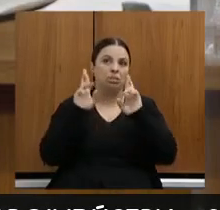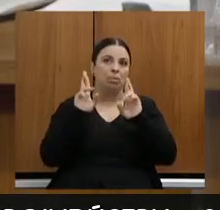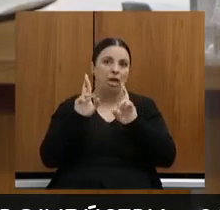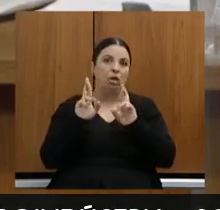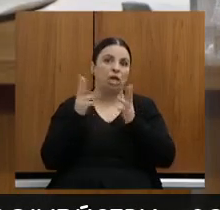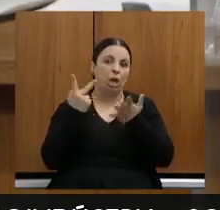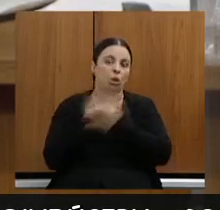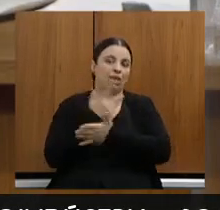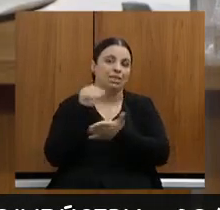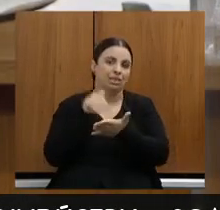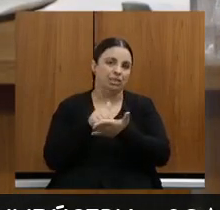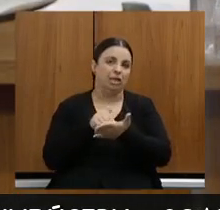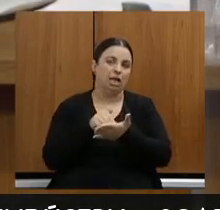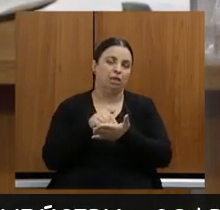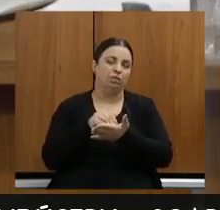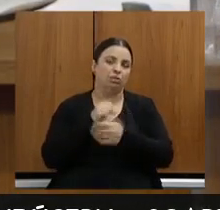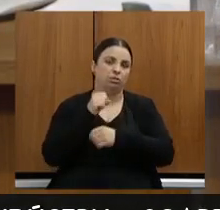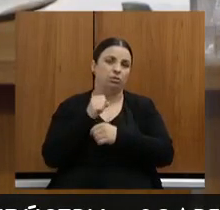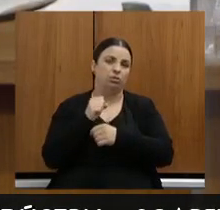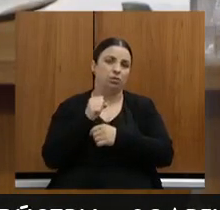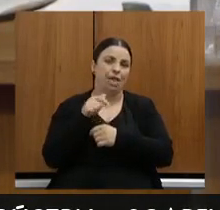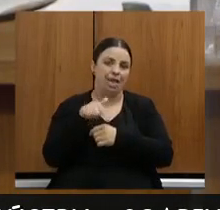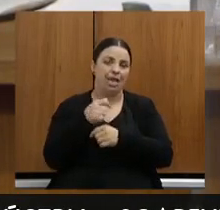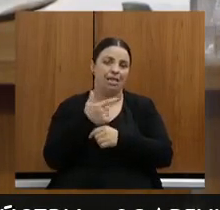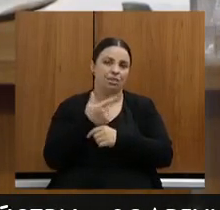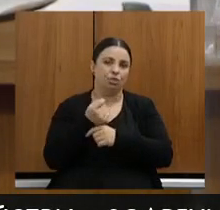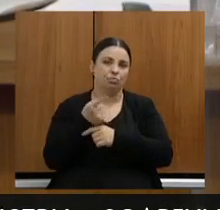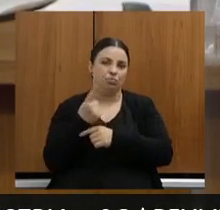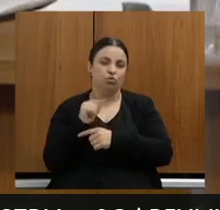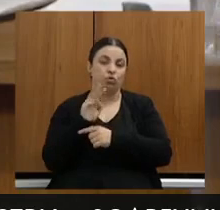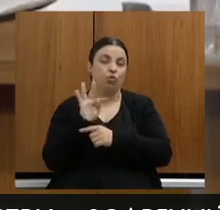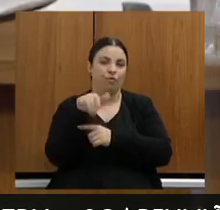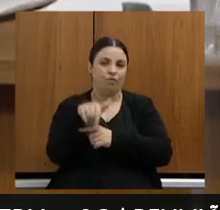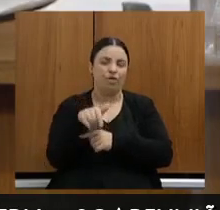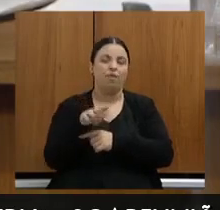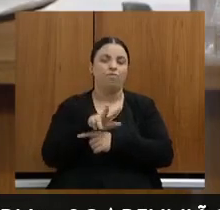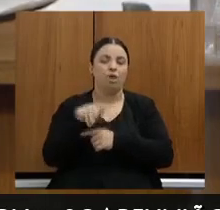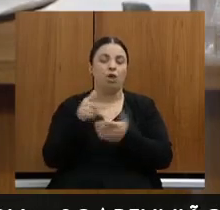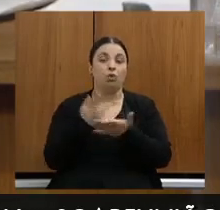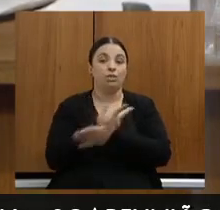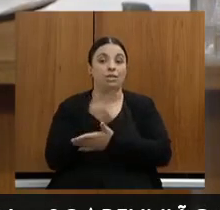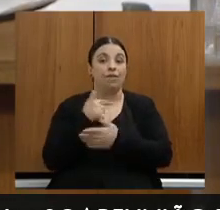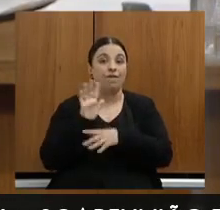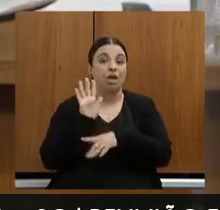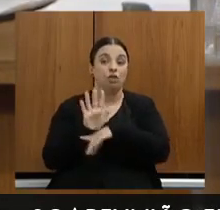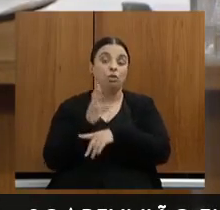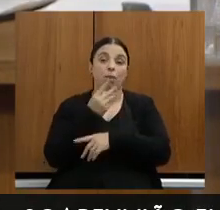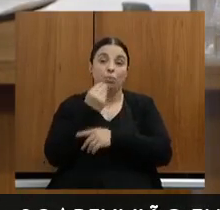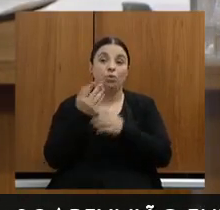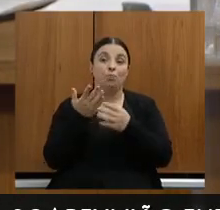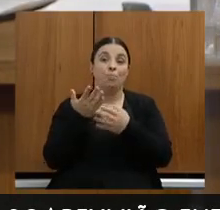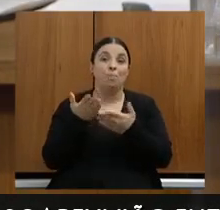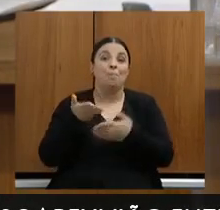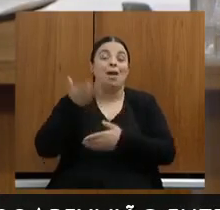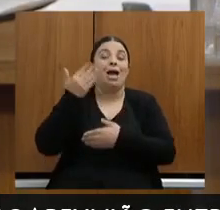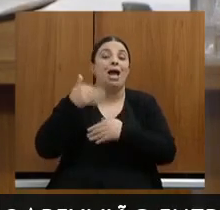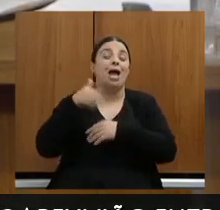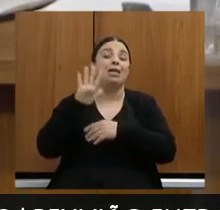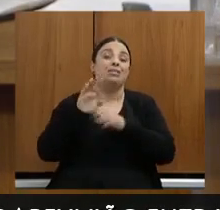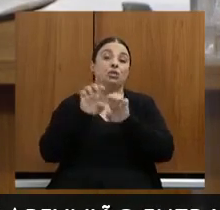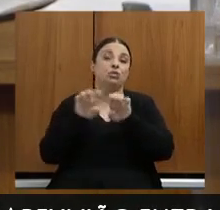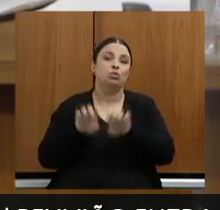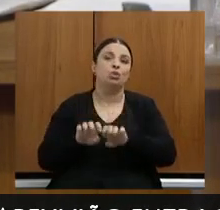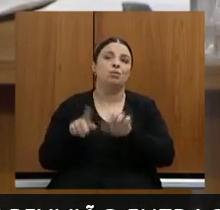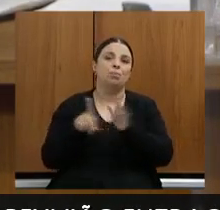concurso e vai ajudar muito na estruturação do órgão bom e estamos aqui com a esperança que seja aprovada